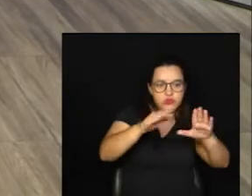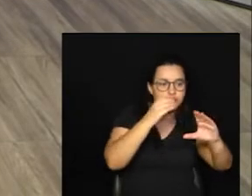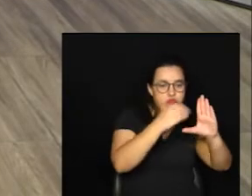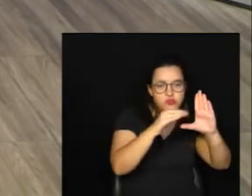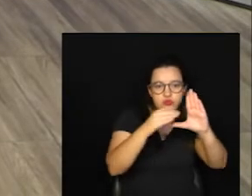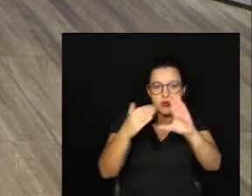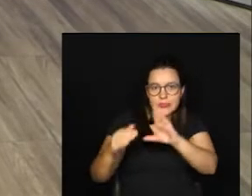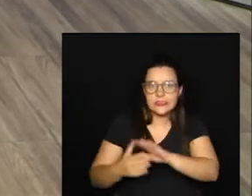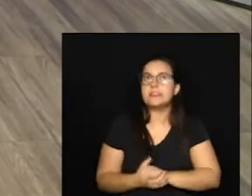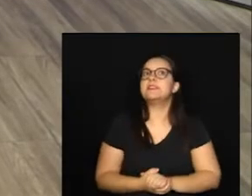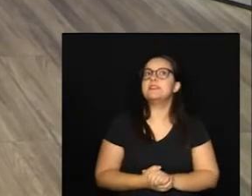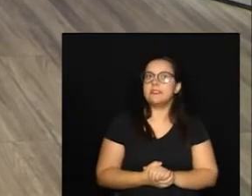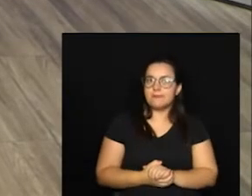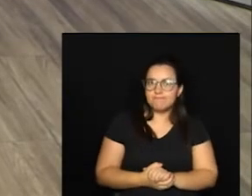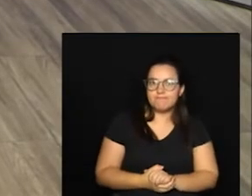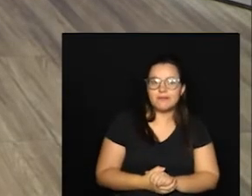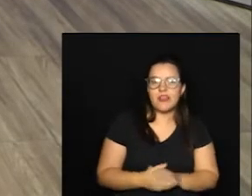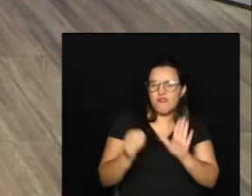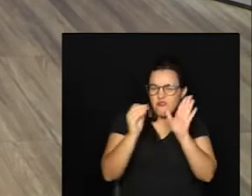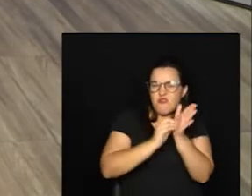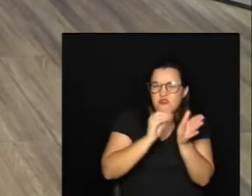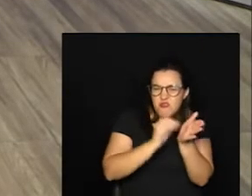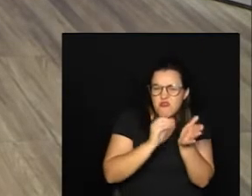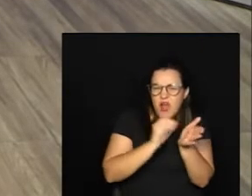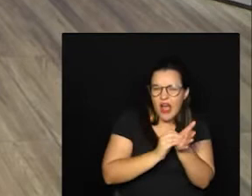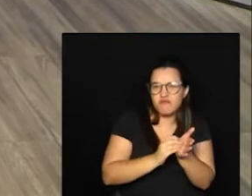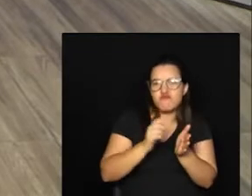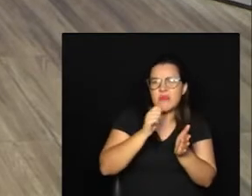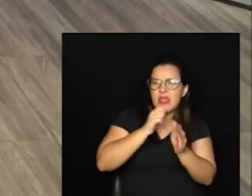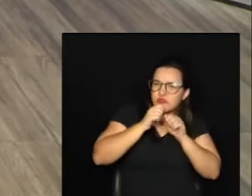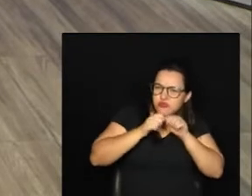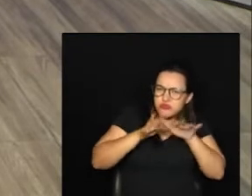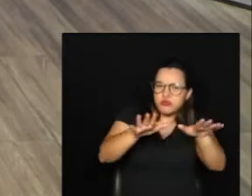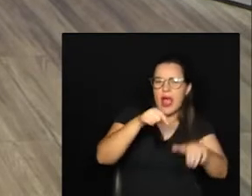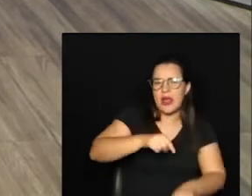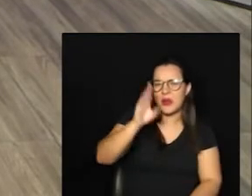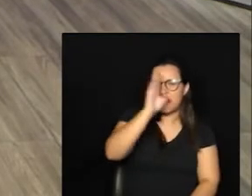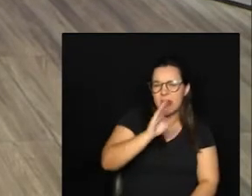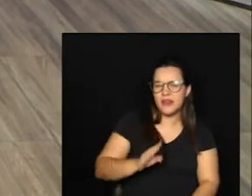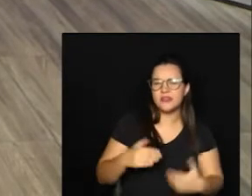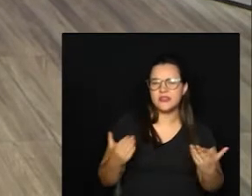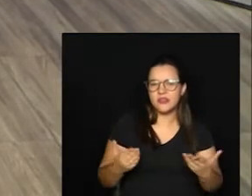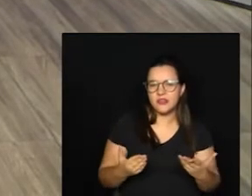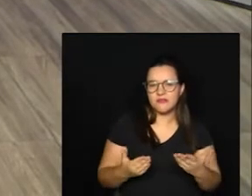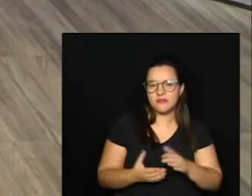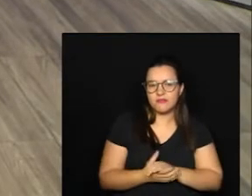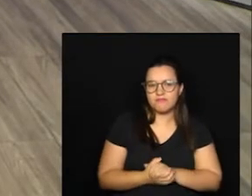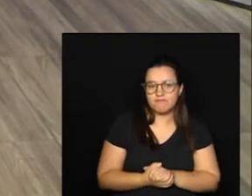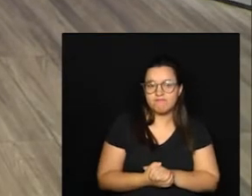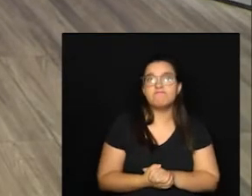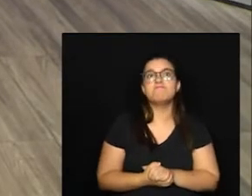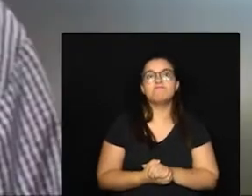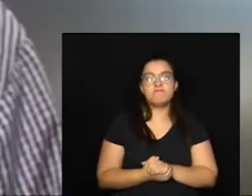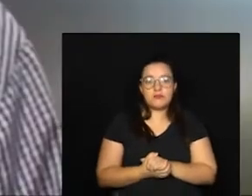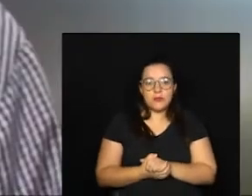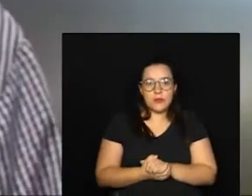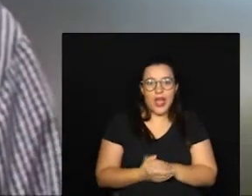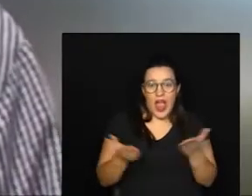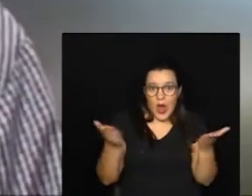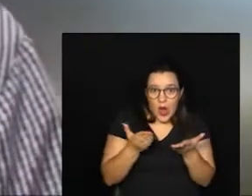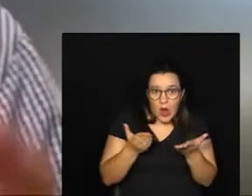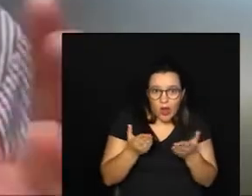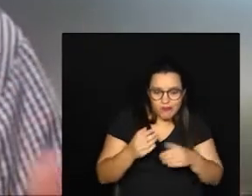um ponto principal que a gente ainda precisa corrigir no nosso país? Olha, nós temos com o advento da